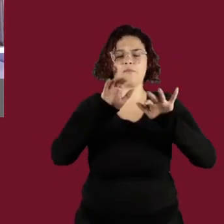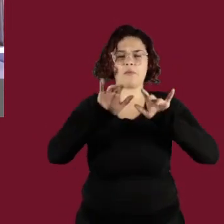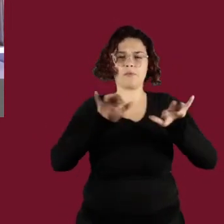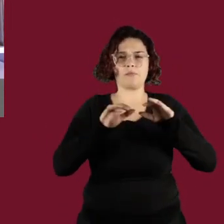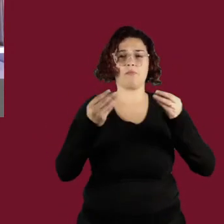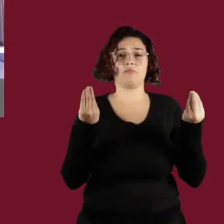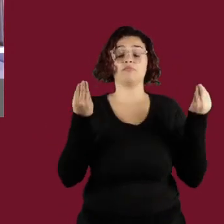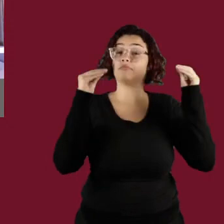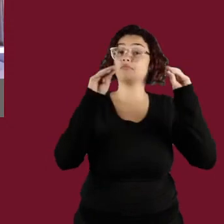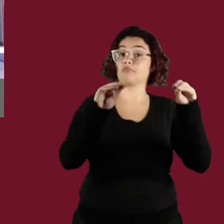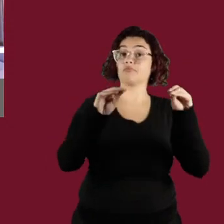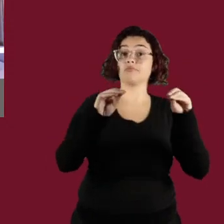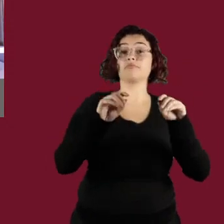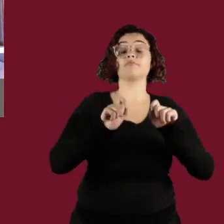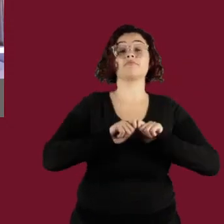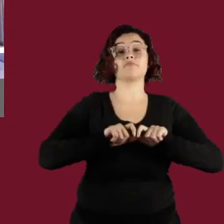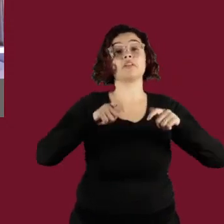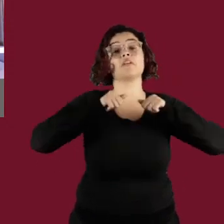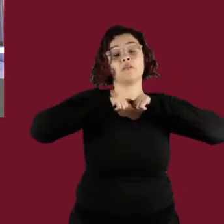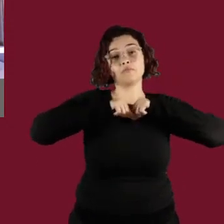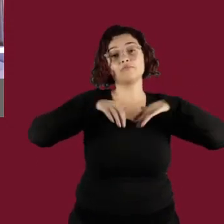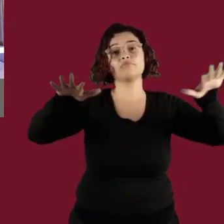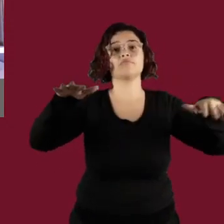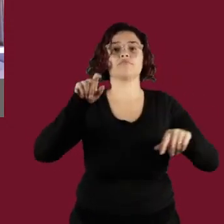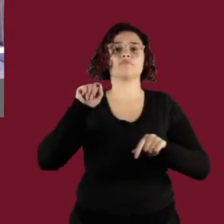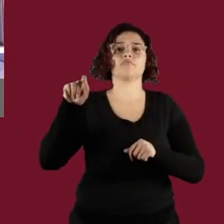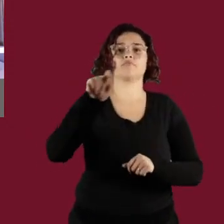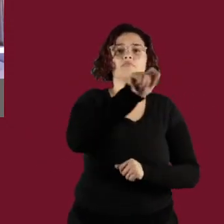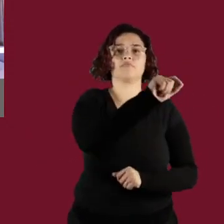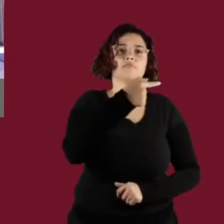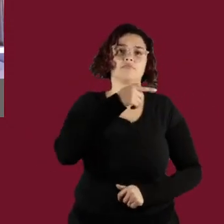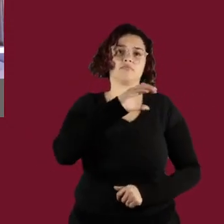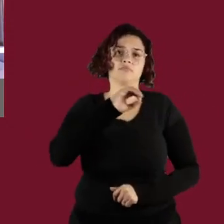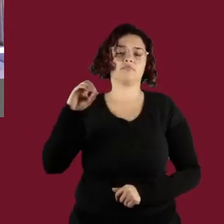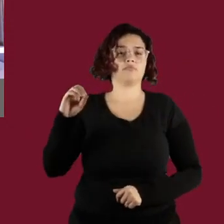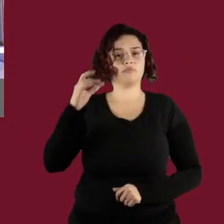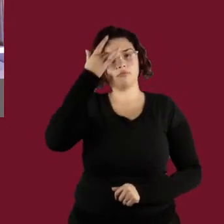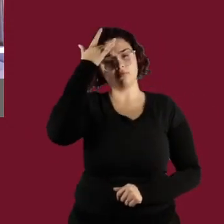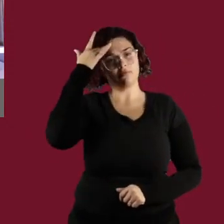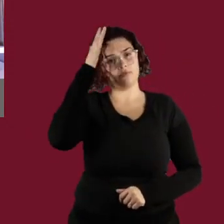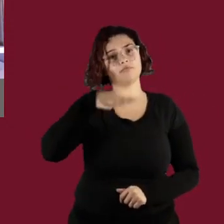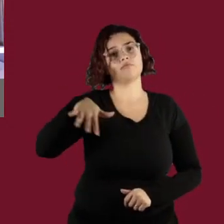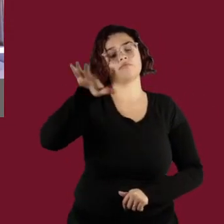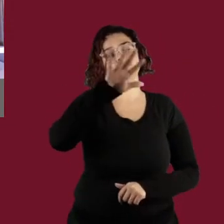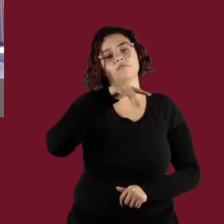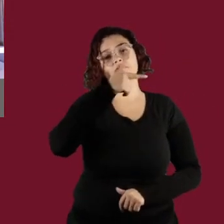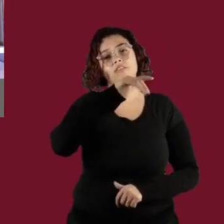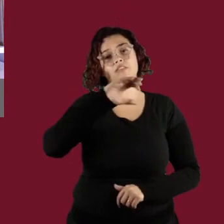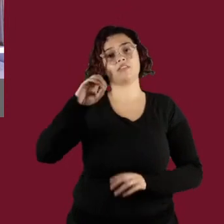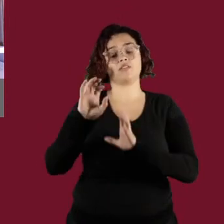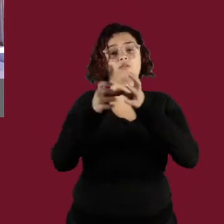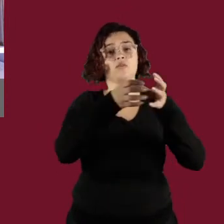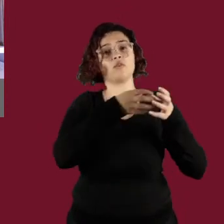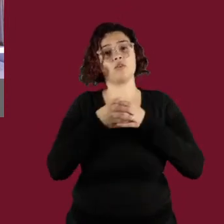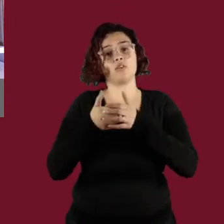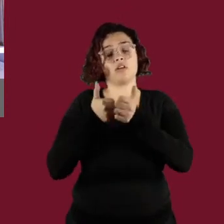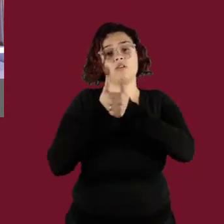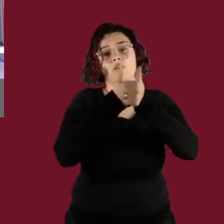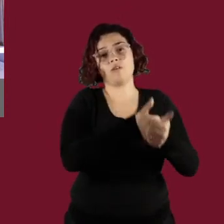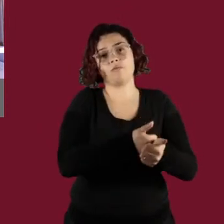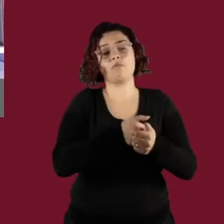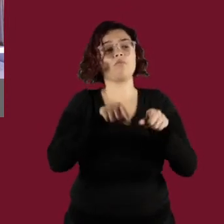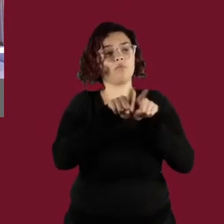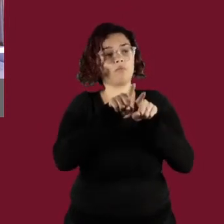vai para cada um destes 700, tão logo, portanto, que é publicado. Mas também temos outros parceiros.